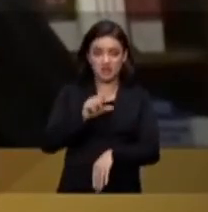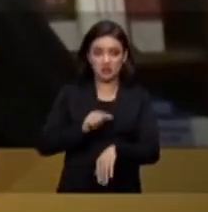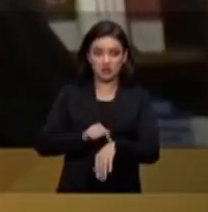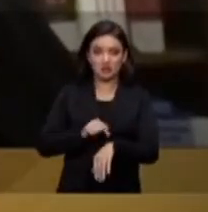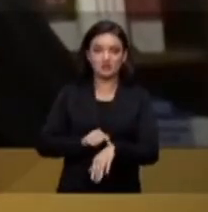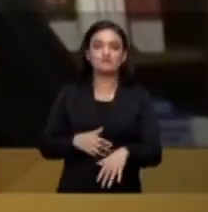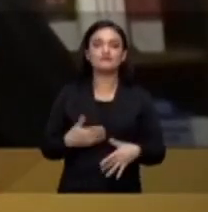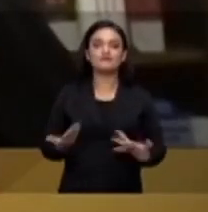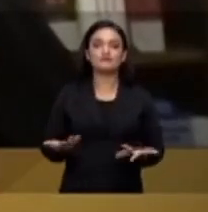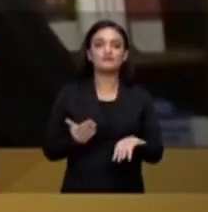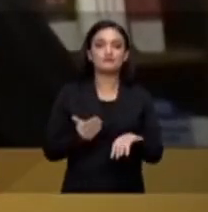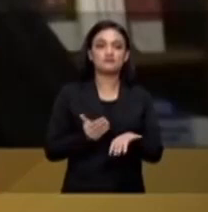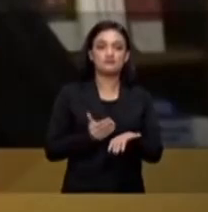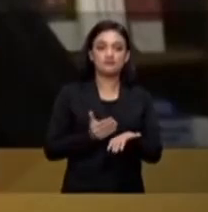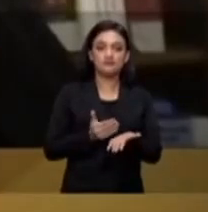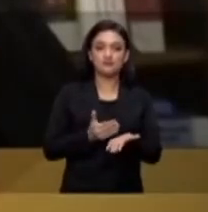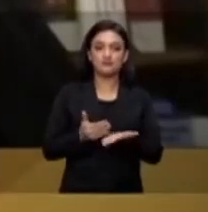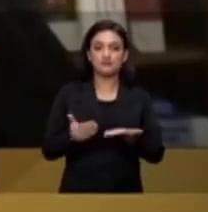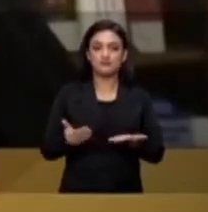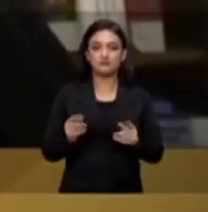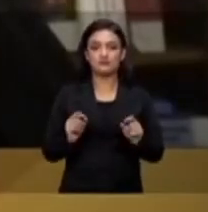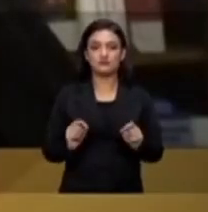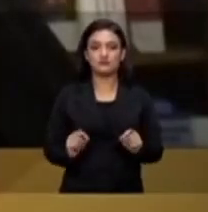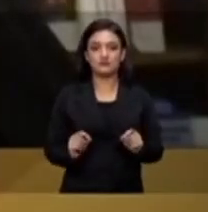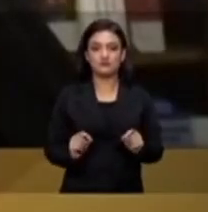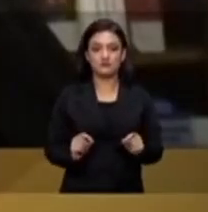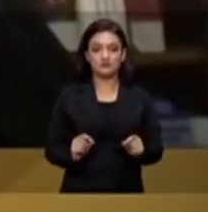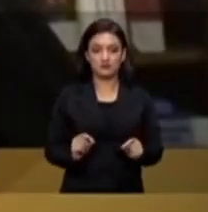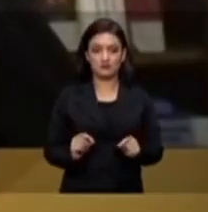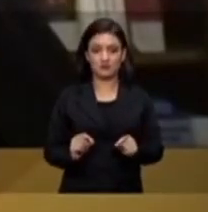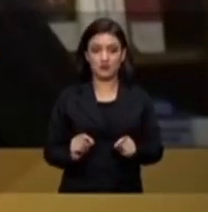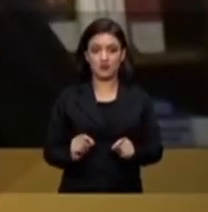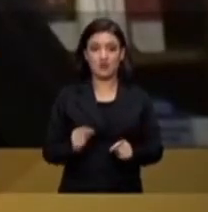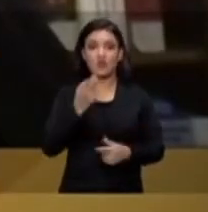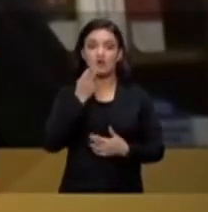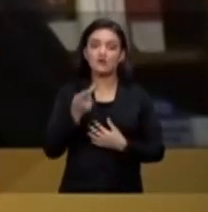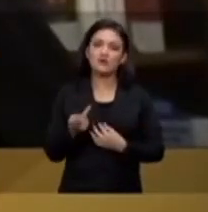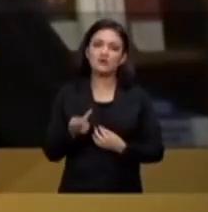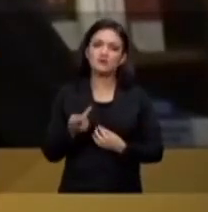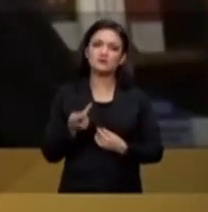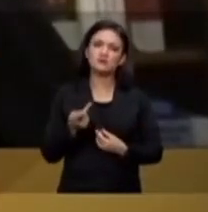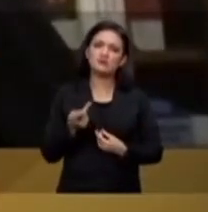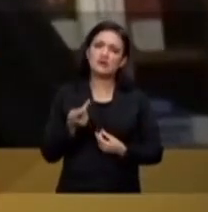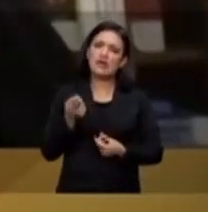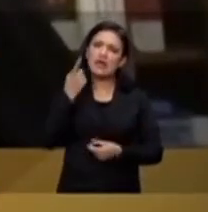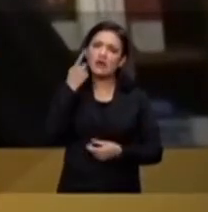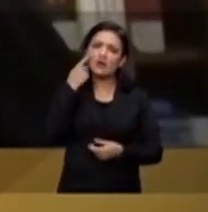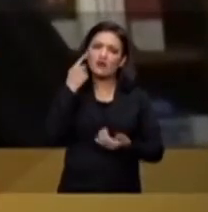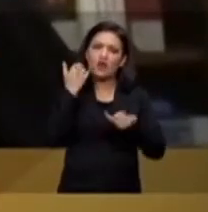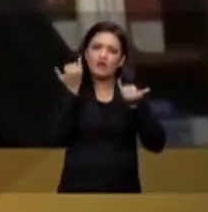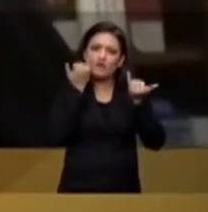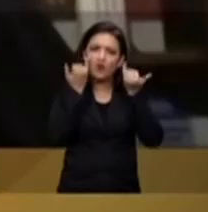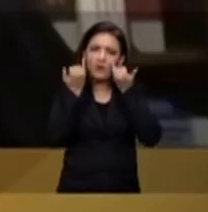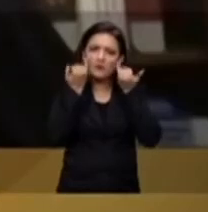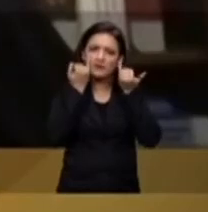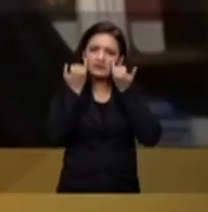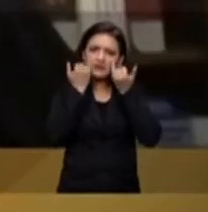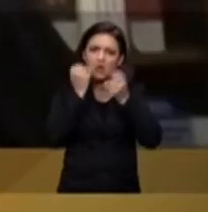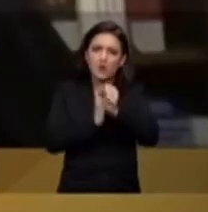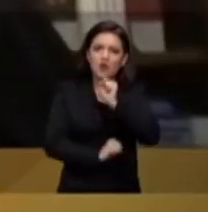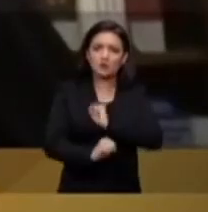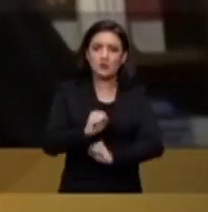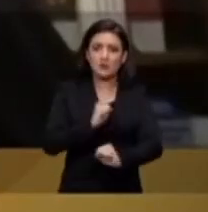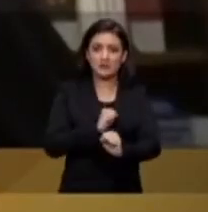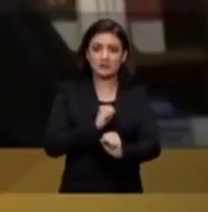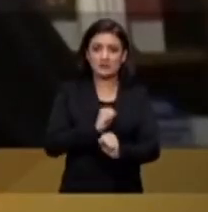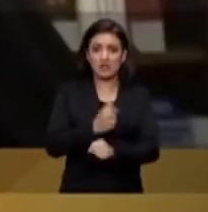gostaria de assentar o seguinte: eu recebo da minha assessoria a informação de que no ano passado a segunda